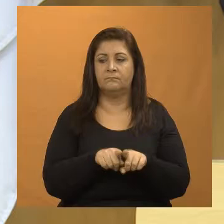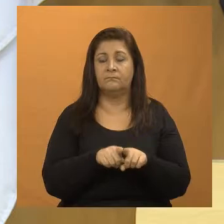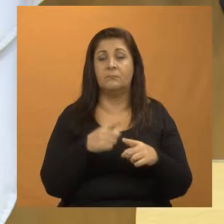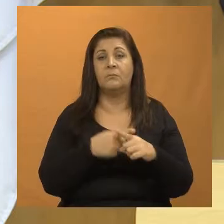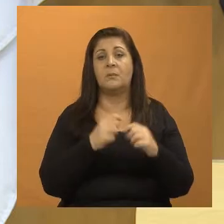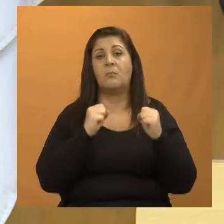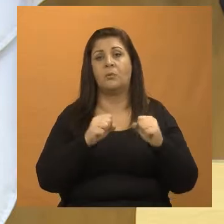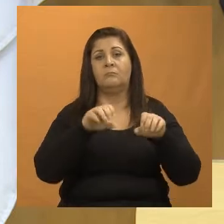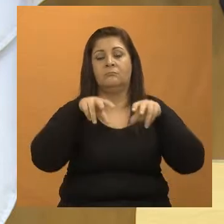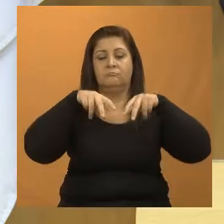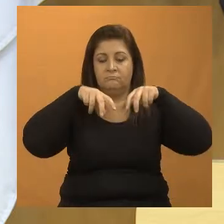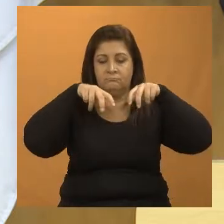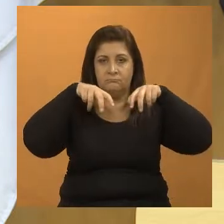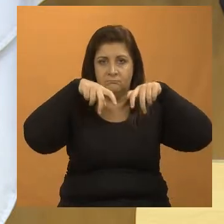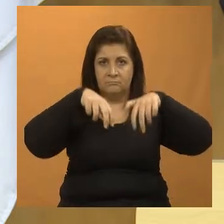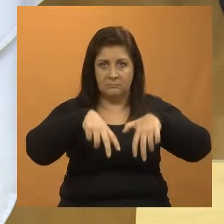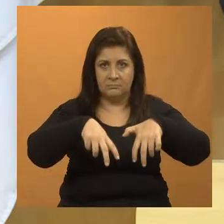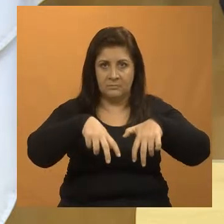da arquibancada.